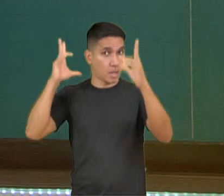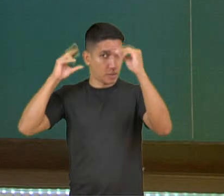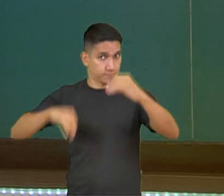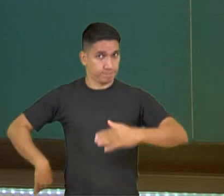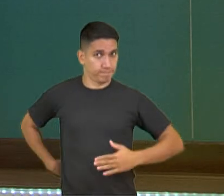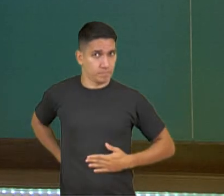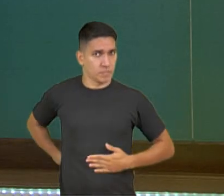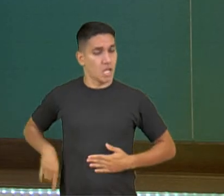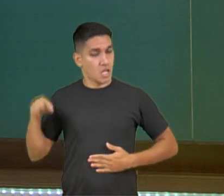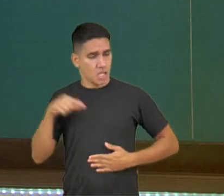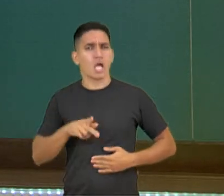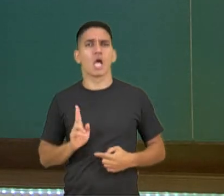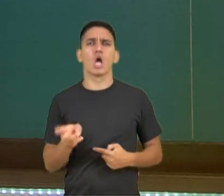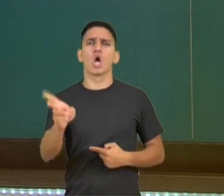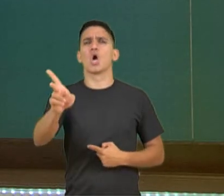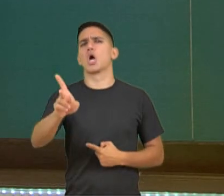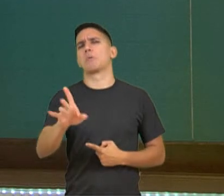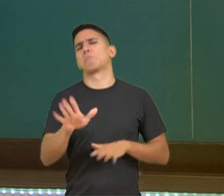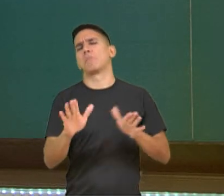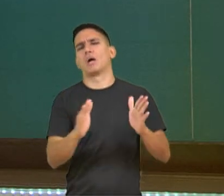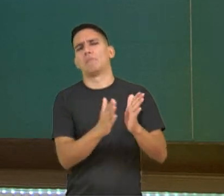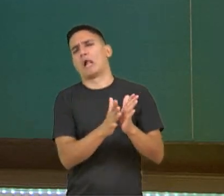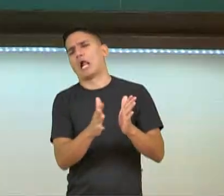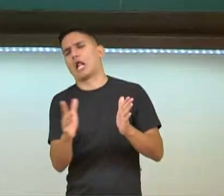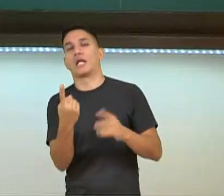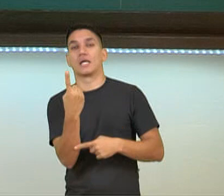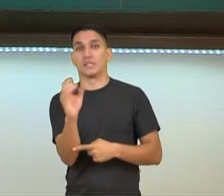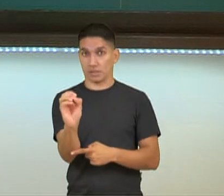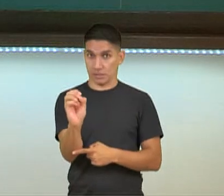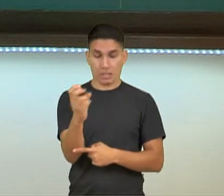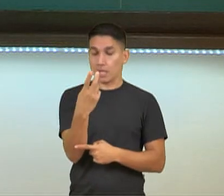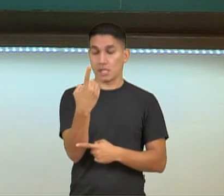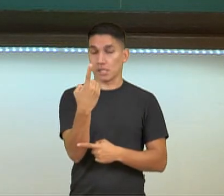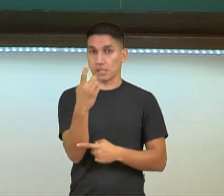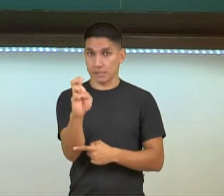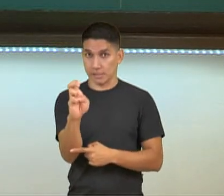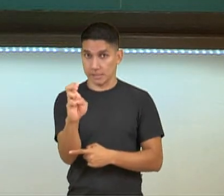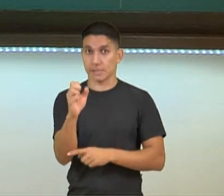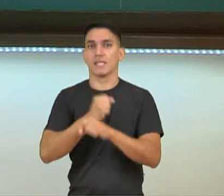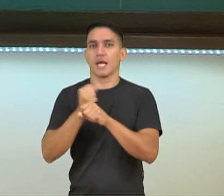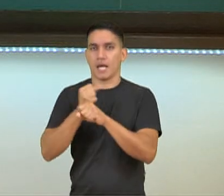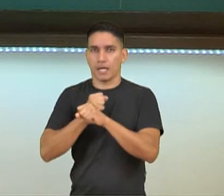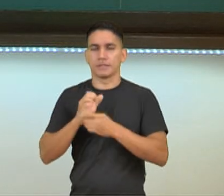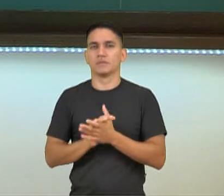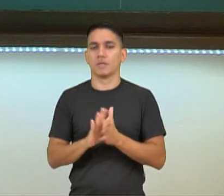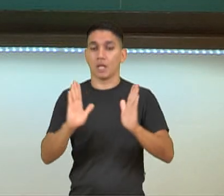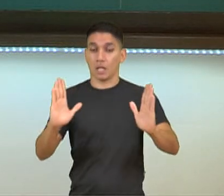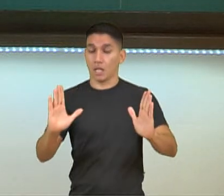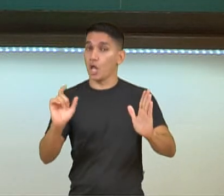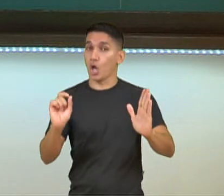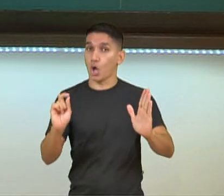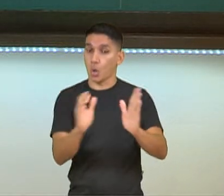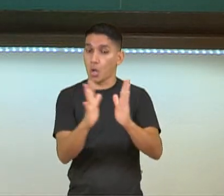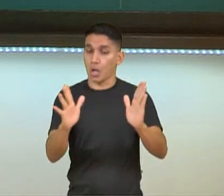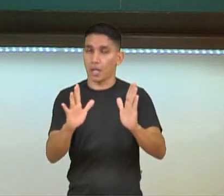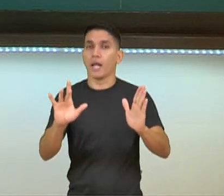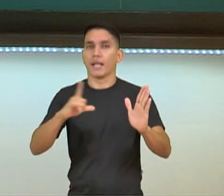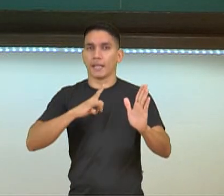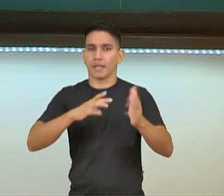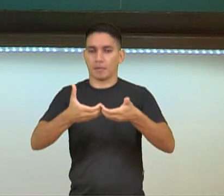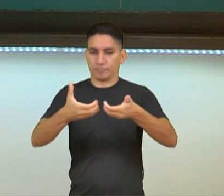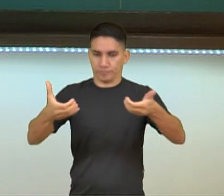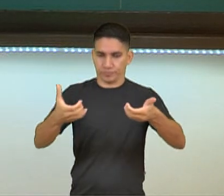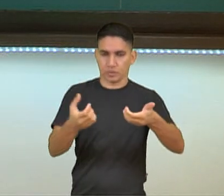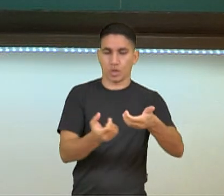vai permanecer no poder durante 15 anos. Nesses 15 anos, nós podemos dividir o governo dele em duas partes.